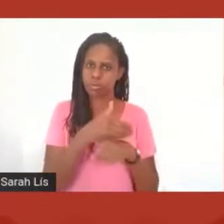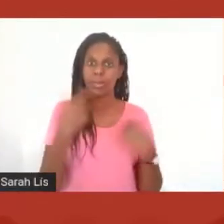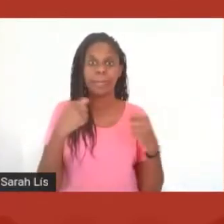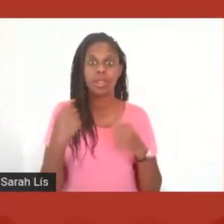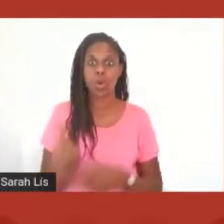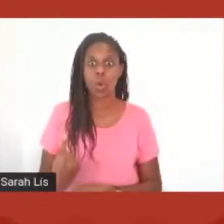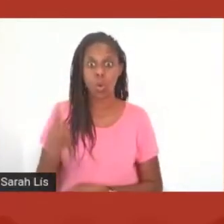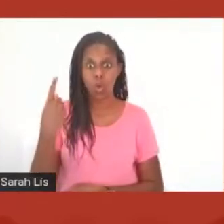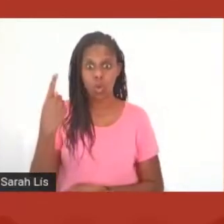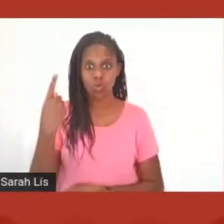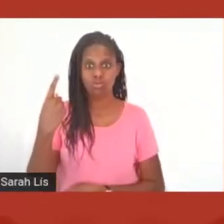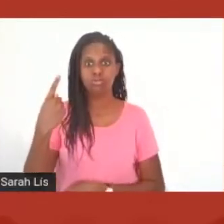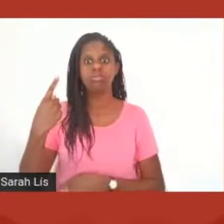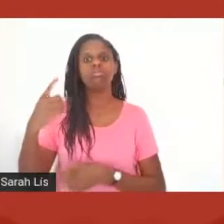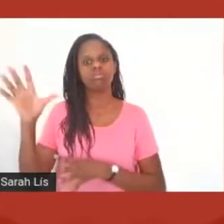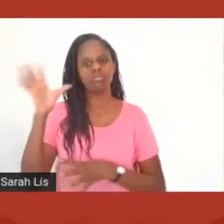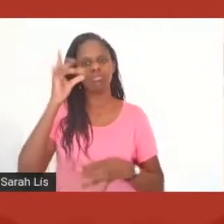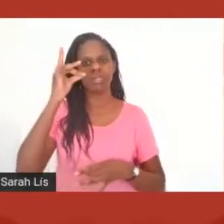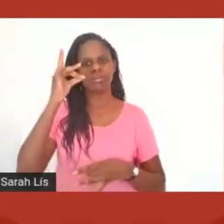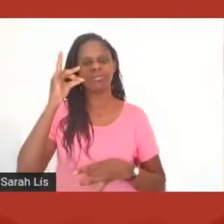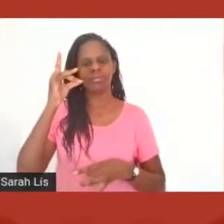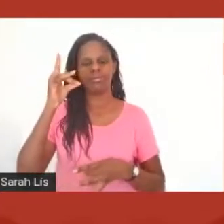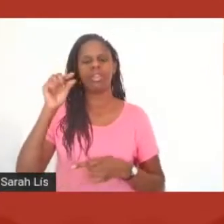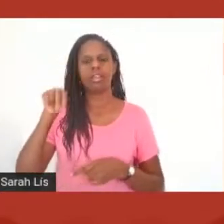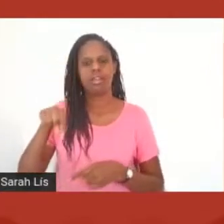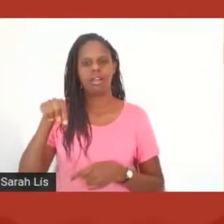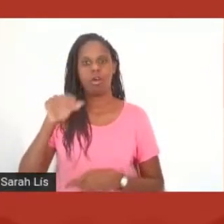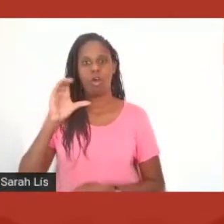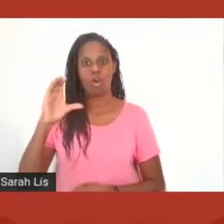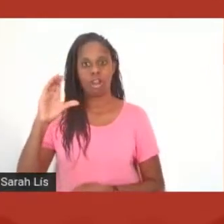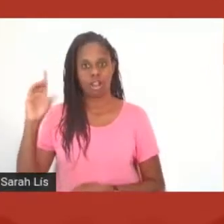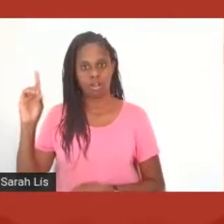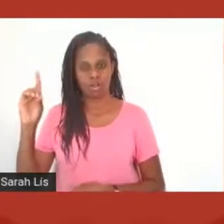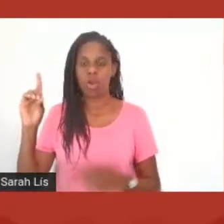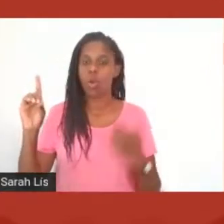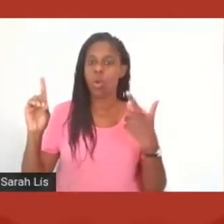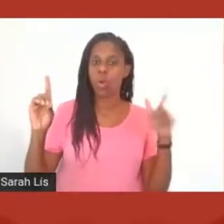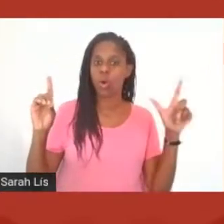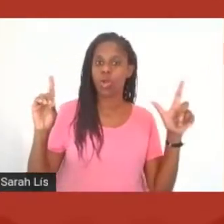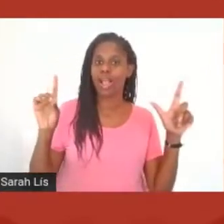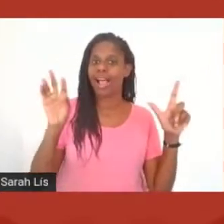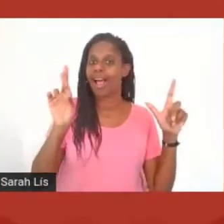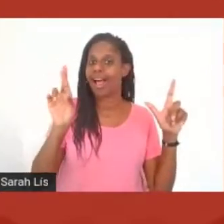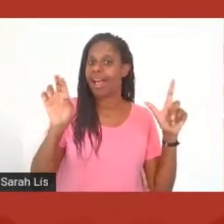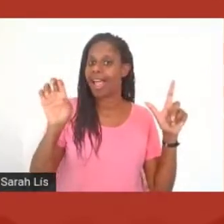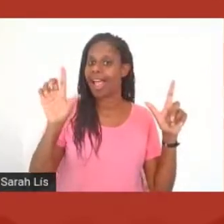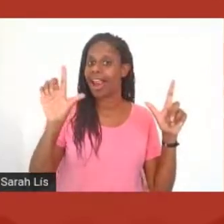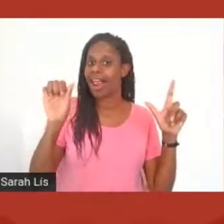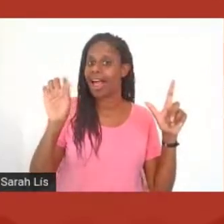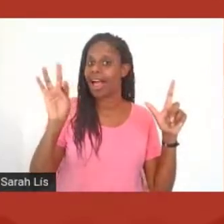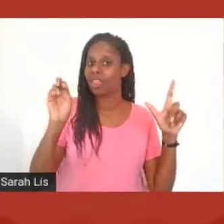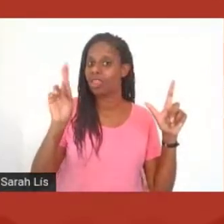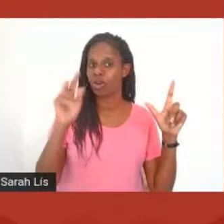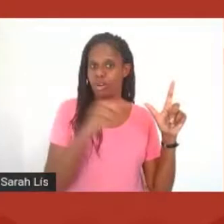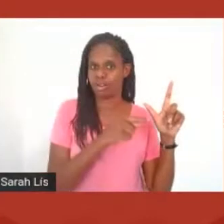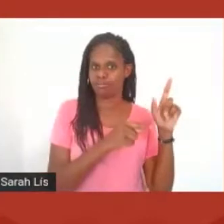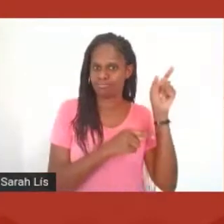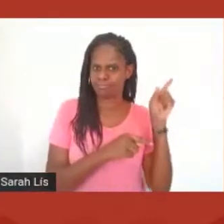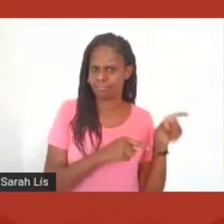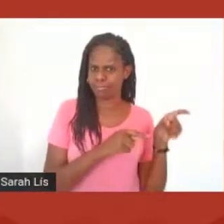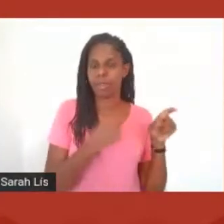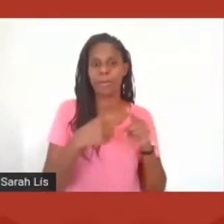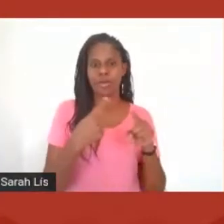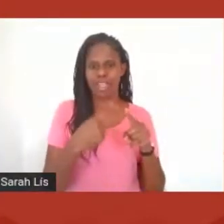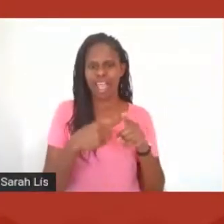fazer o papel de coordenador e de um outro para fazer o papel de relator. O que é esse relator? Depois dessa chuva de ideias